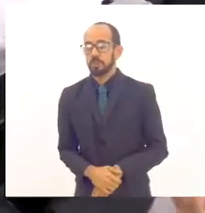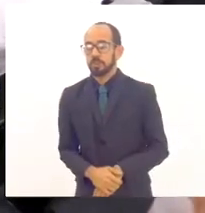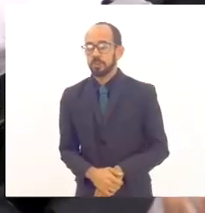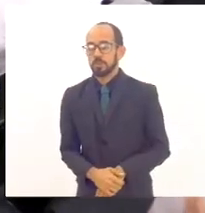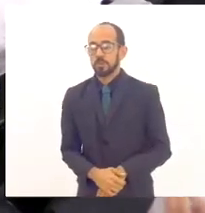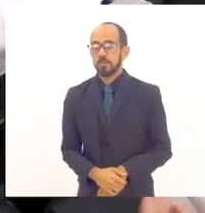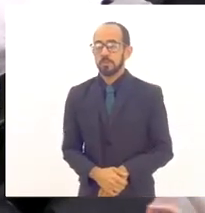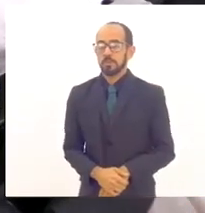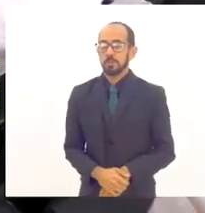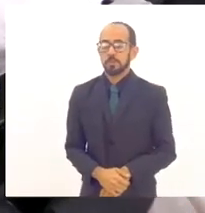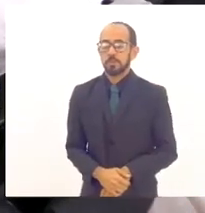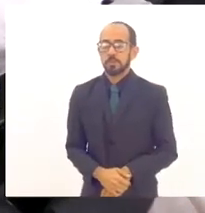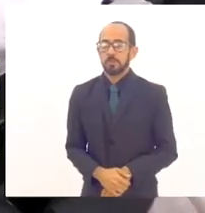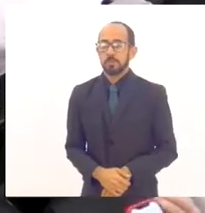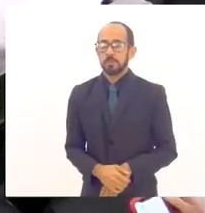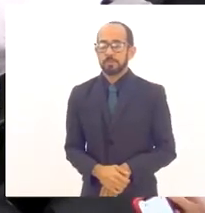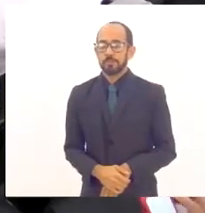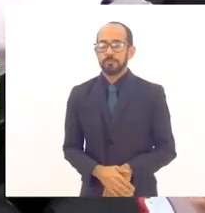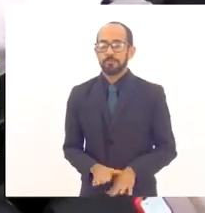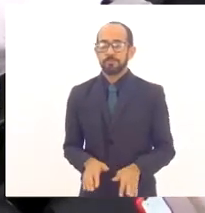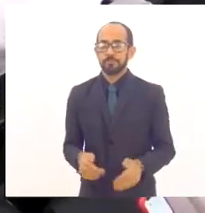Ô, Leão Araújo, deixa eu te dizer.